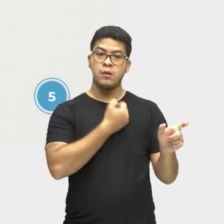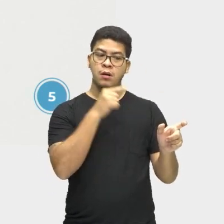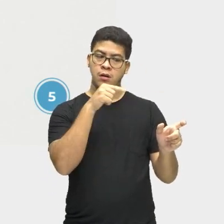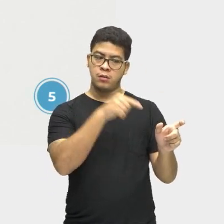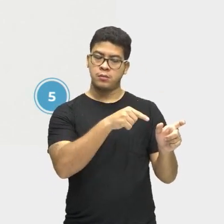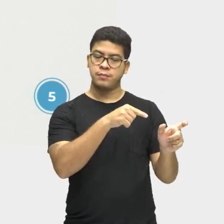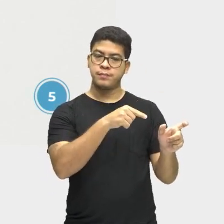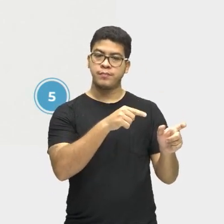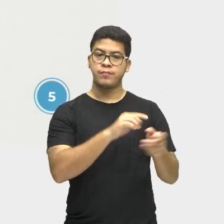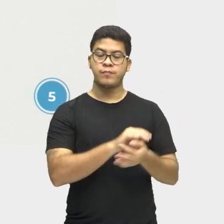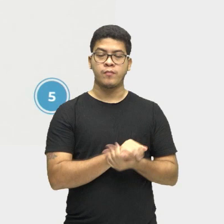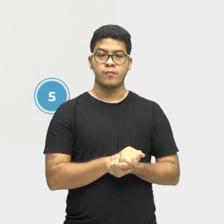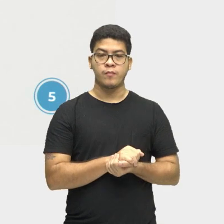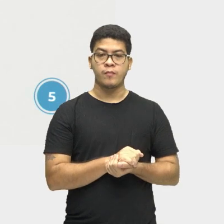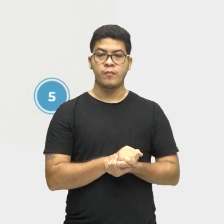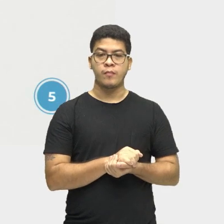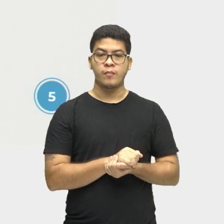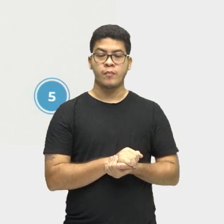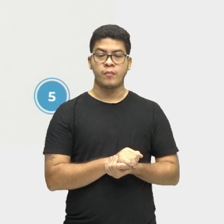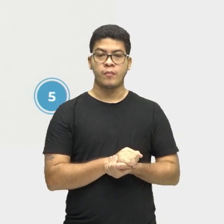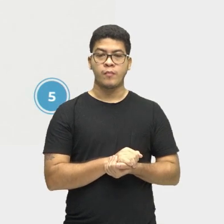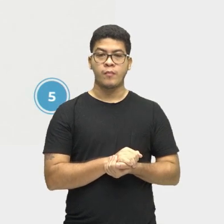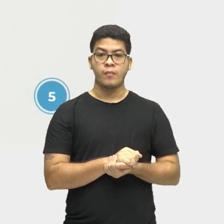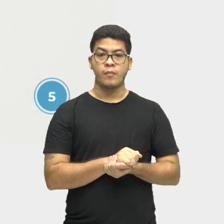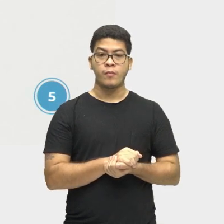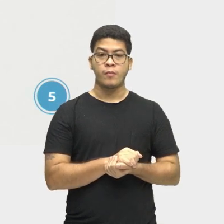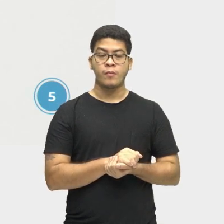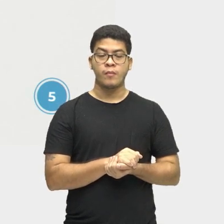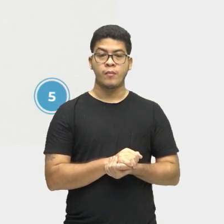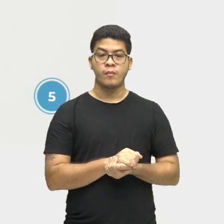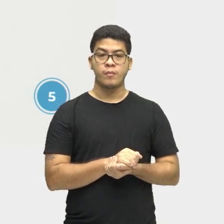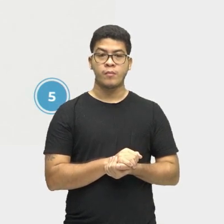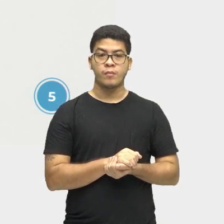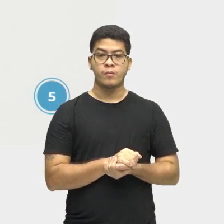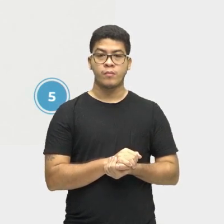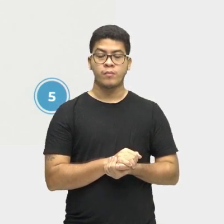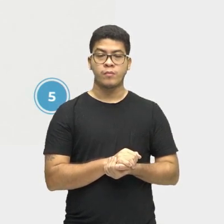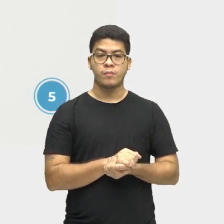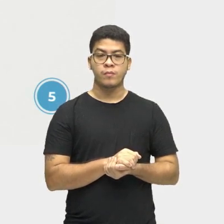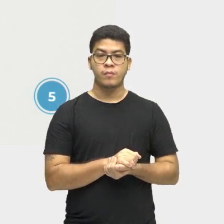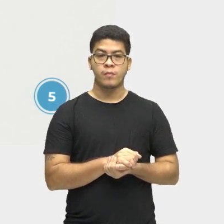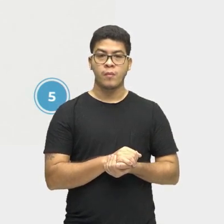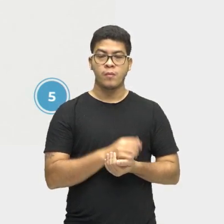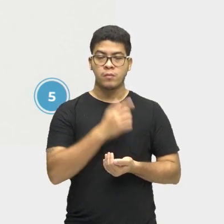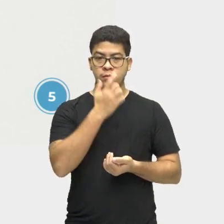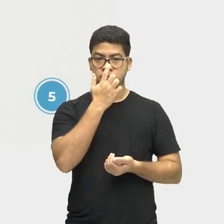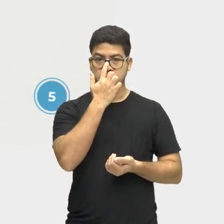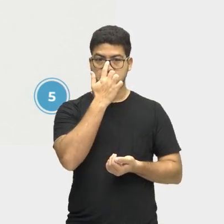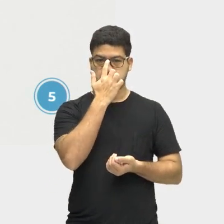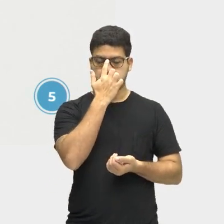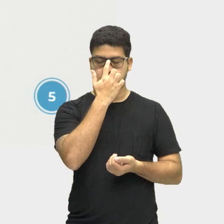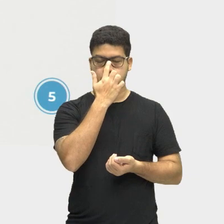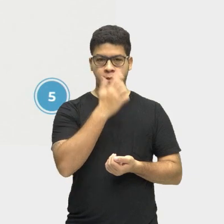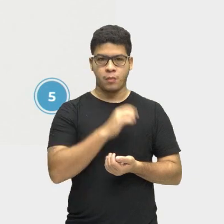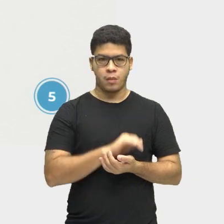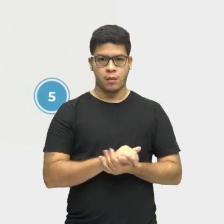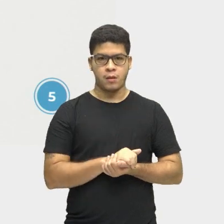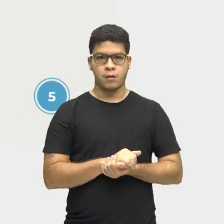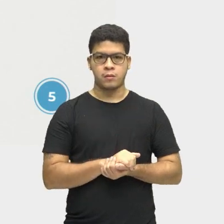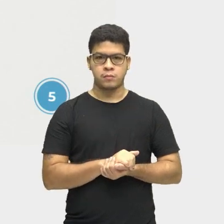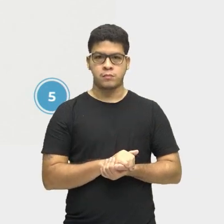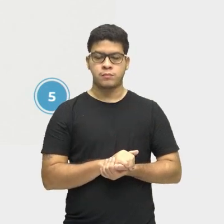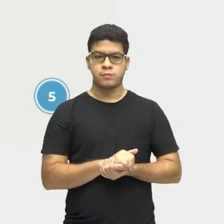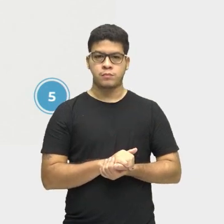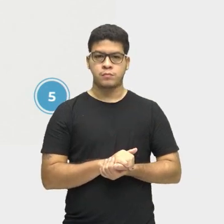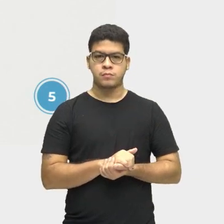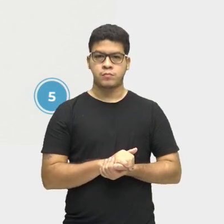lado esquerdo do sinal de igualdade e os números do lado direito do